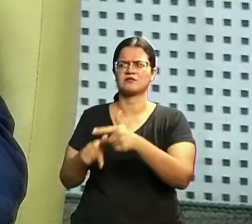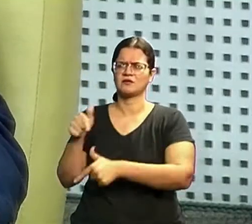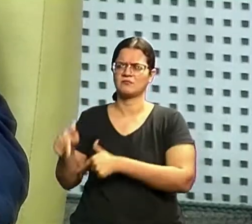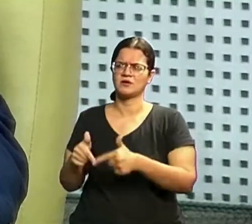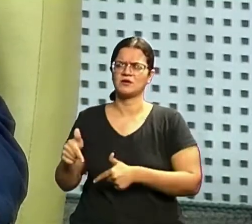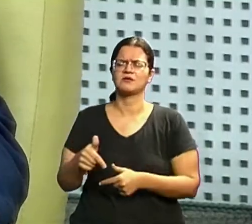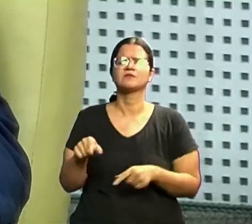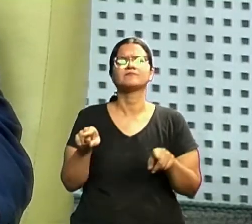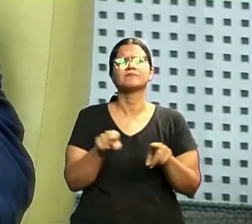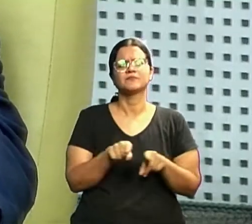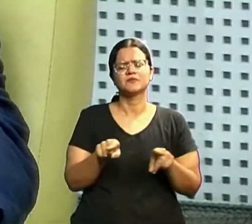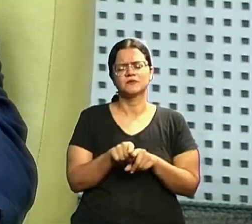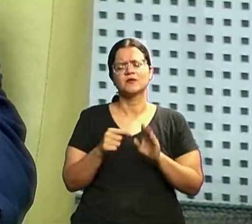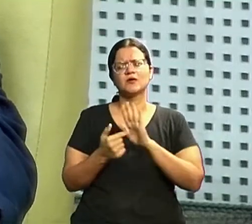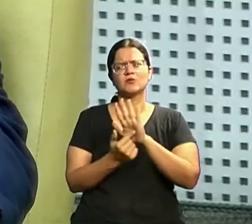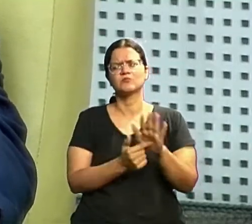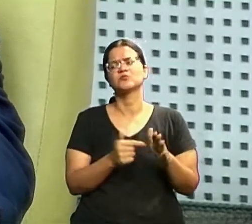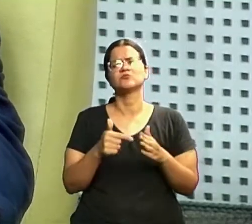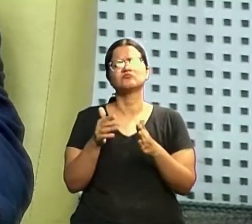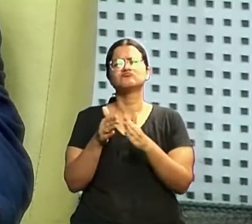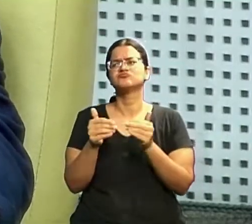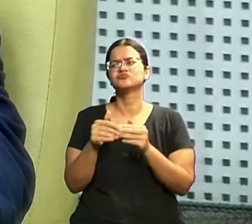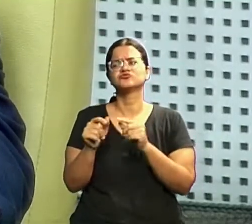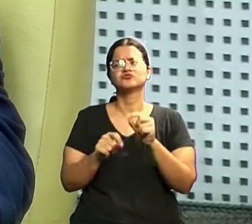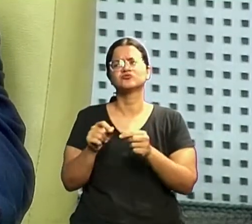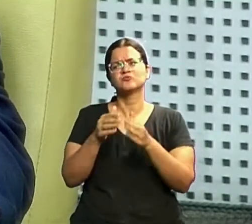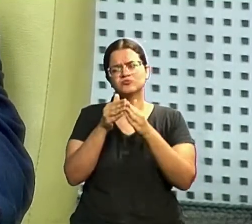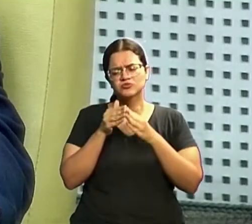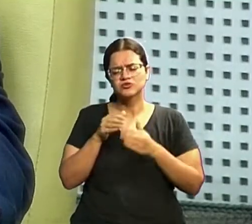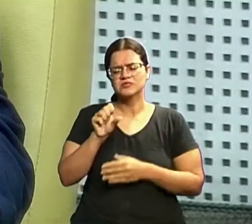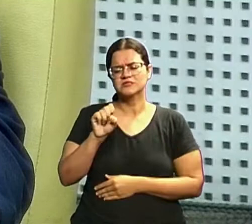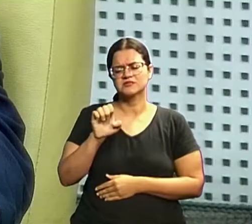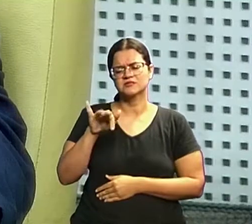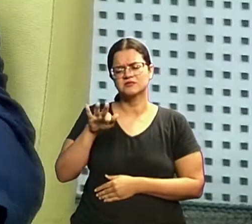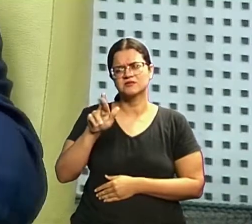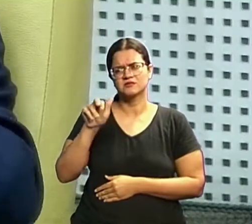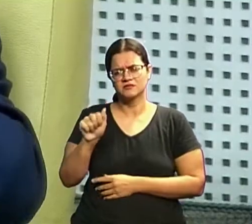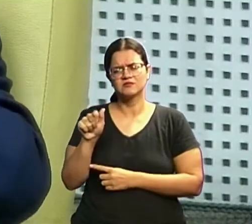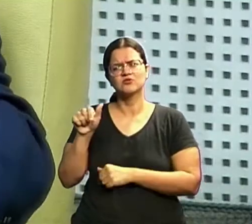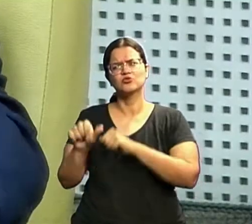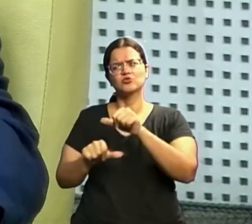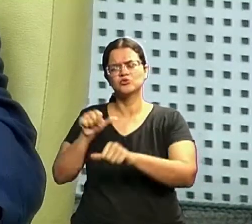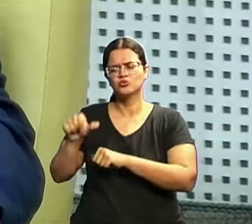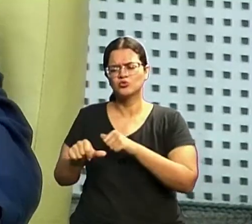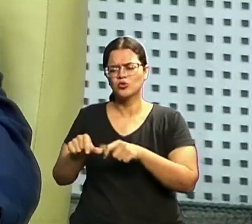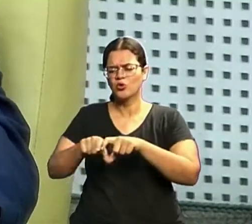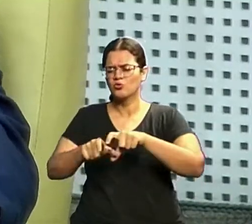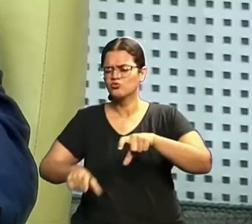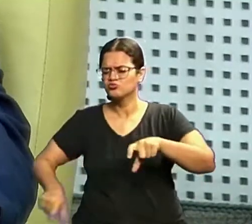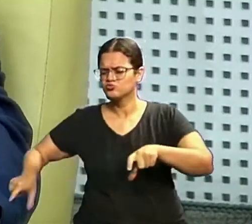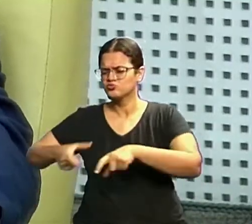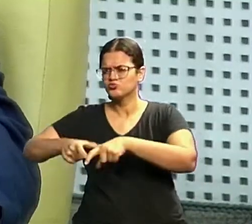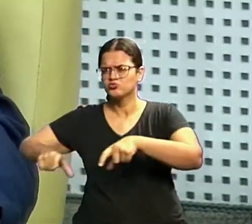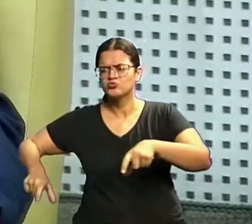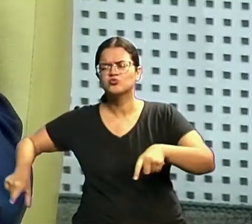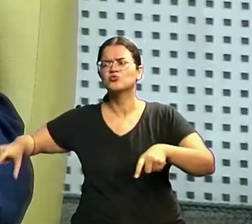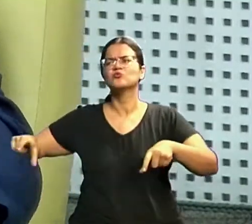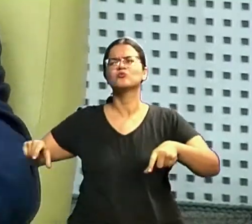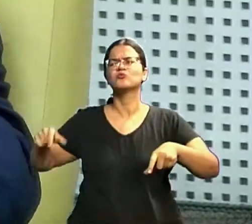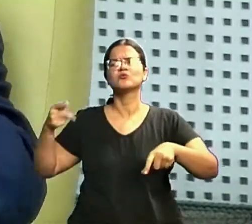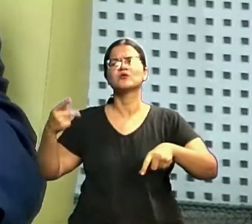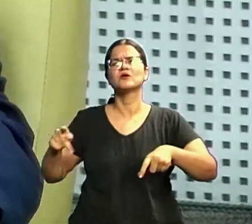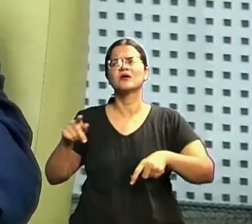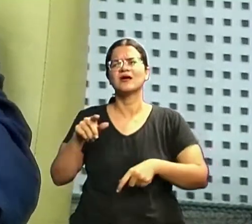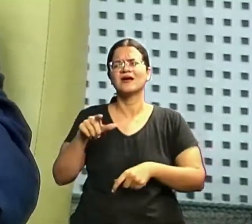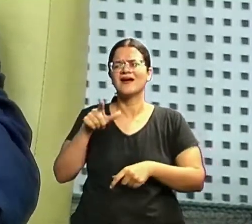serviço. Também, senhor presidente, apresentei um requerimento solicitando essa infra que troca a tubulação